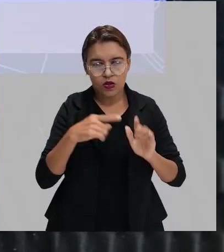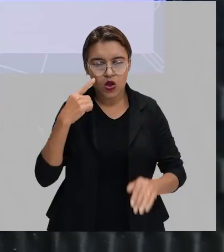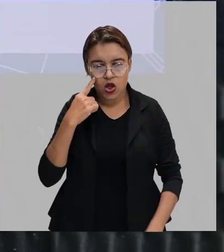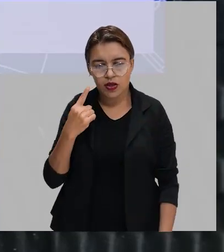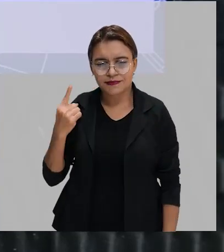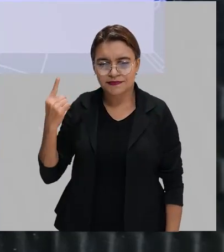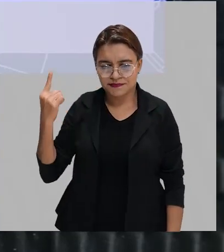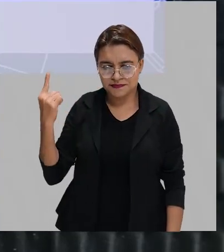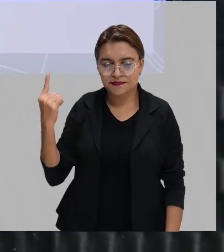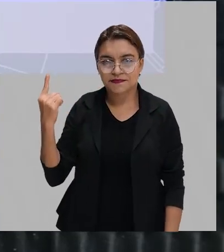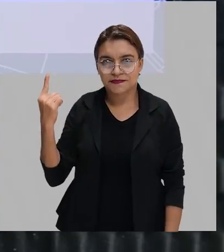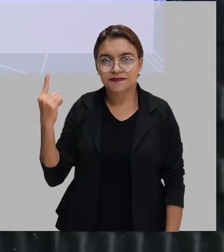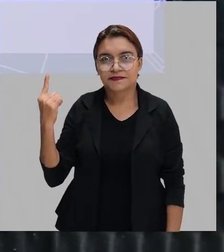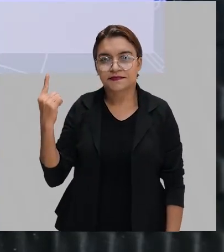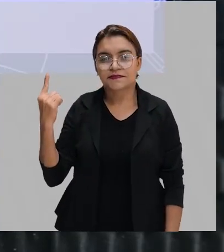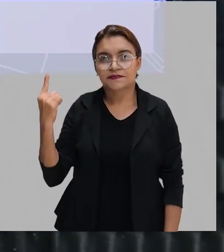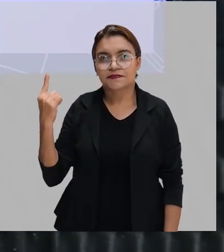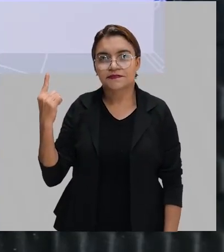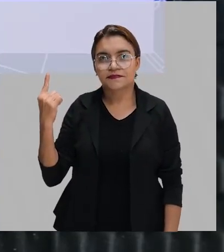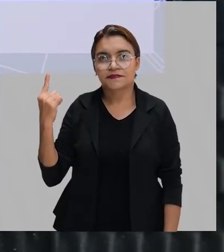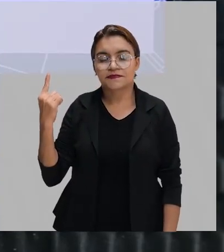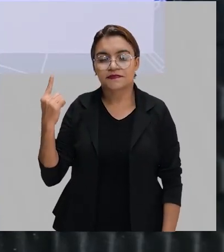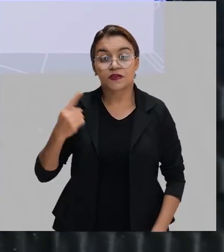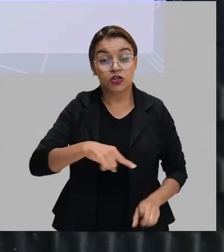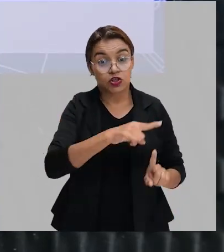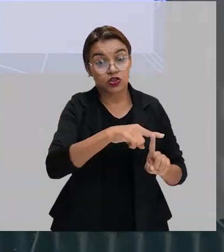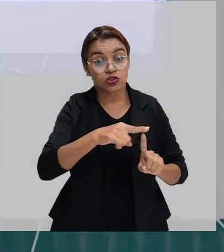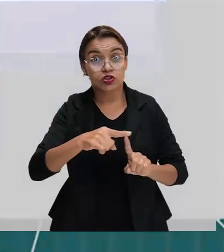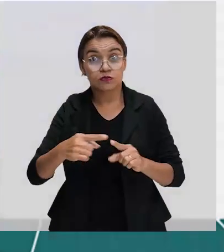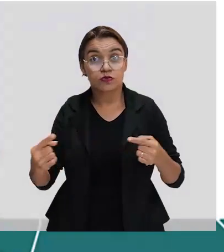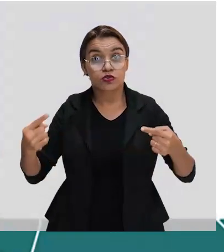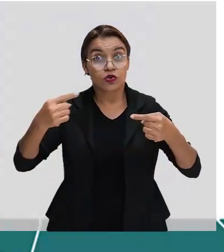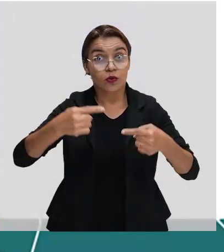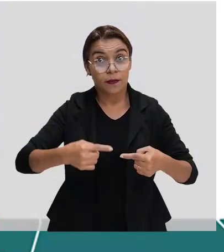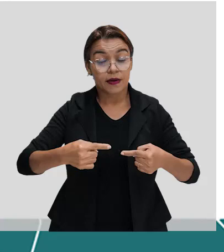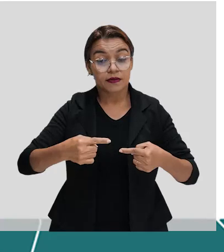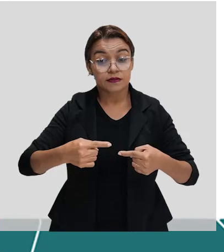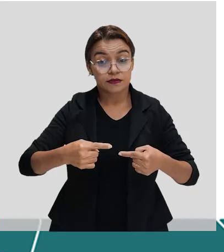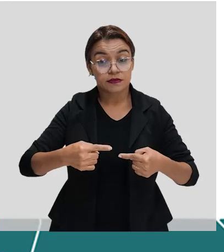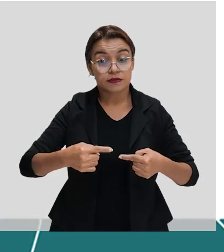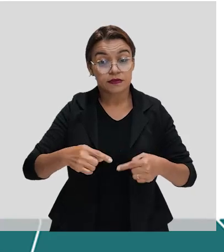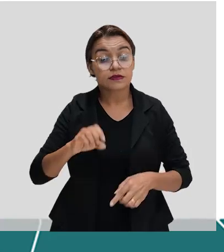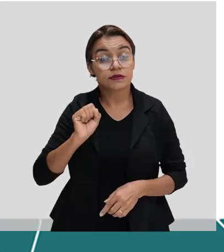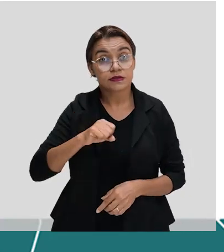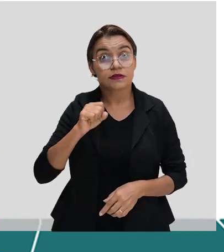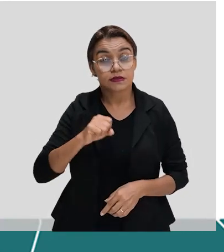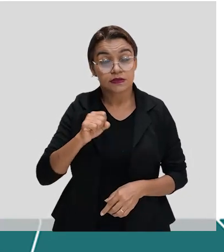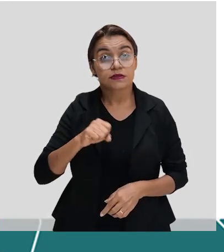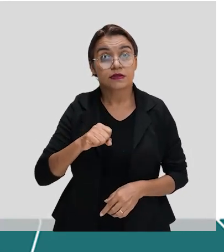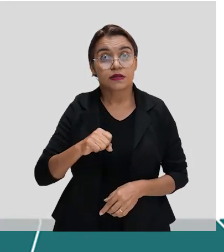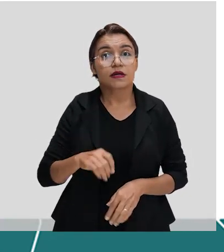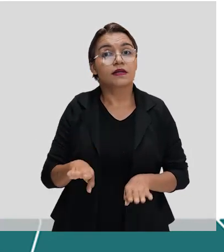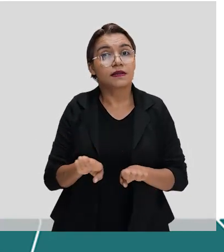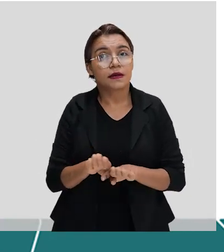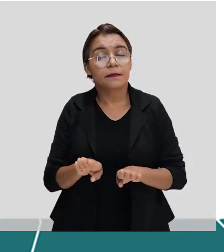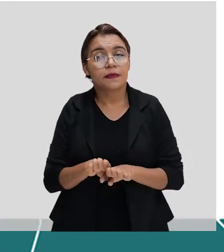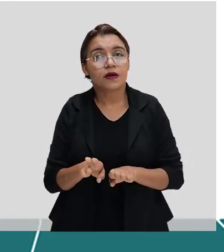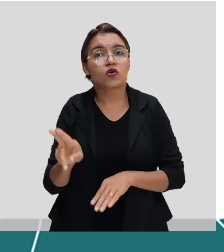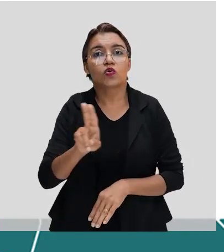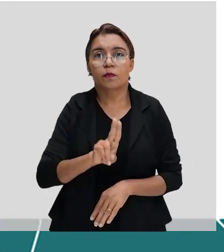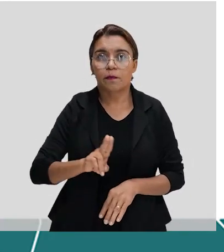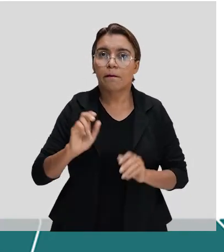Krav Maga, Muay Thai, boxe, são modalidades de combate? São, mas também são modalidades que podem ser aplicadas